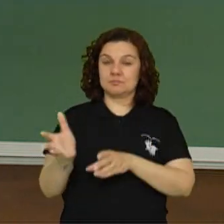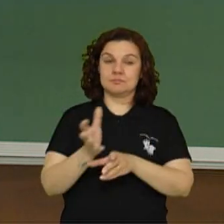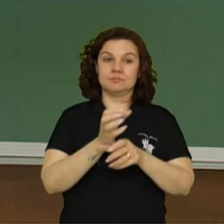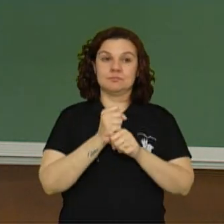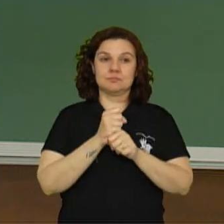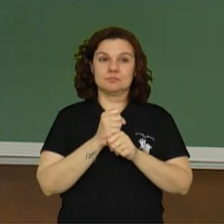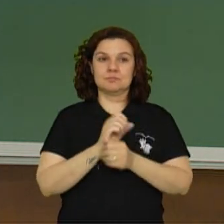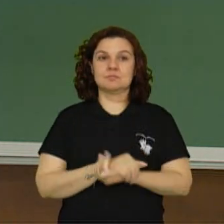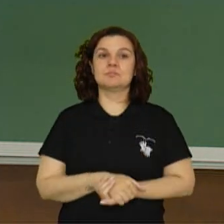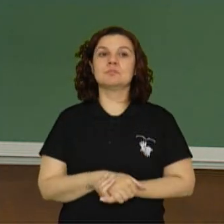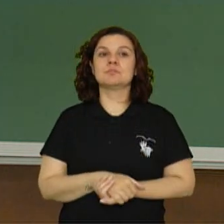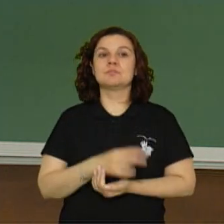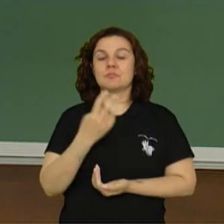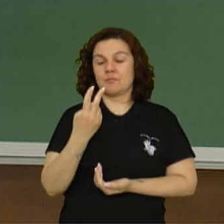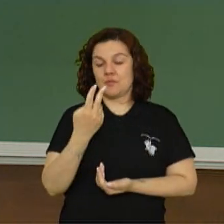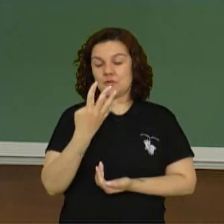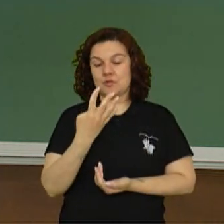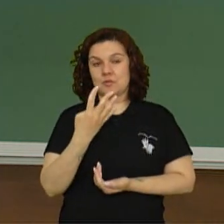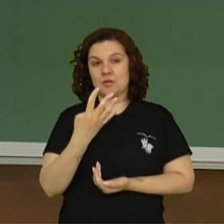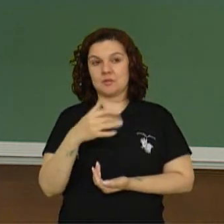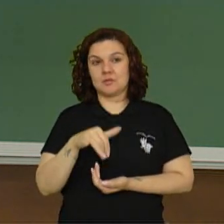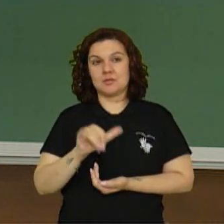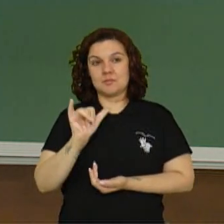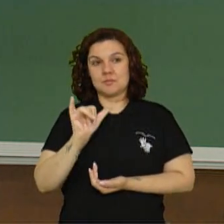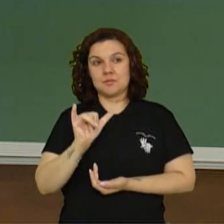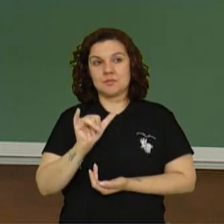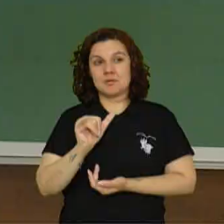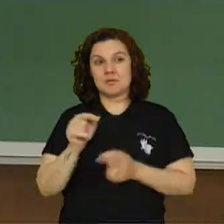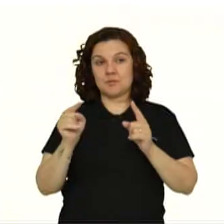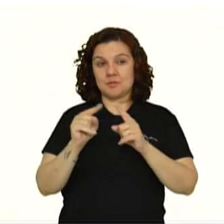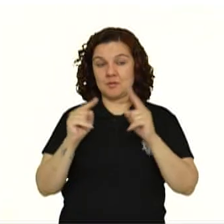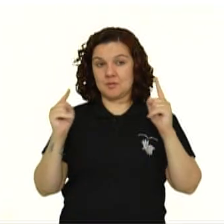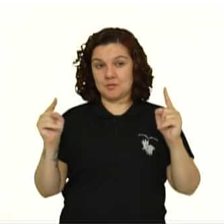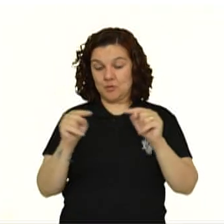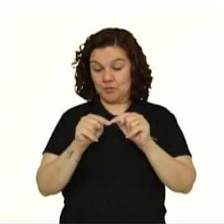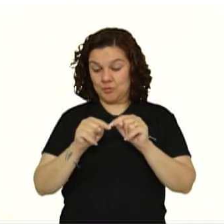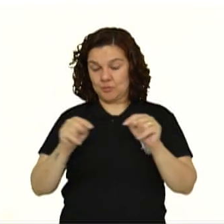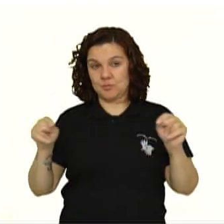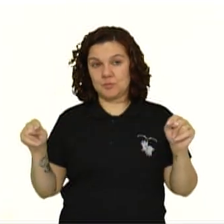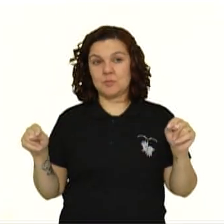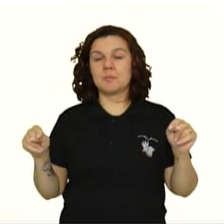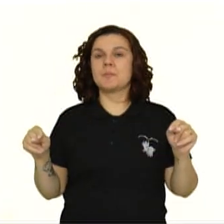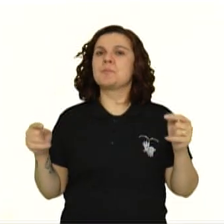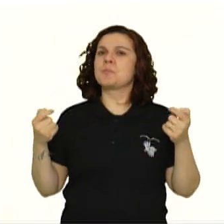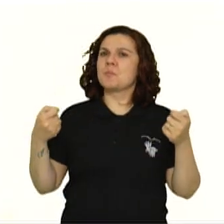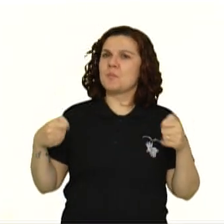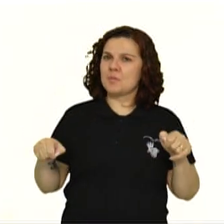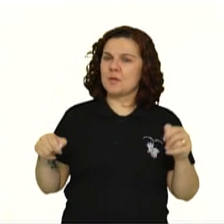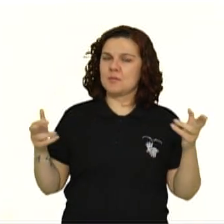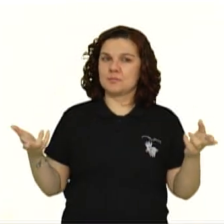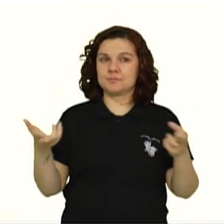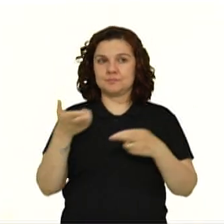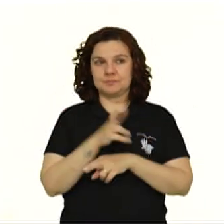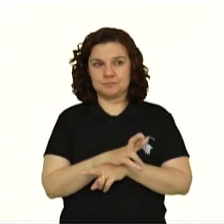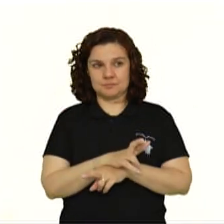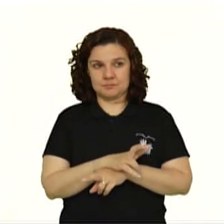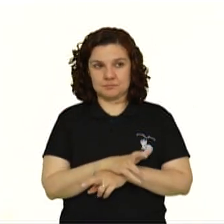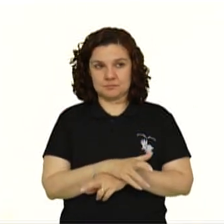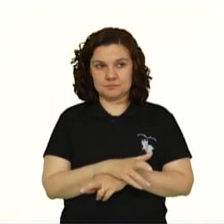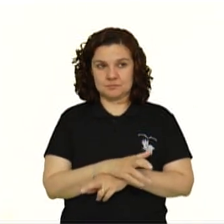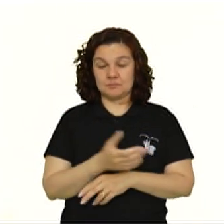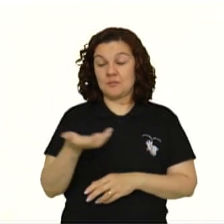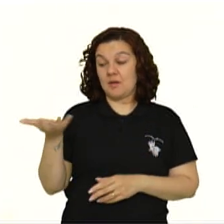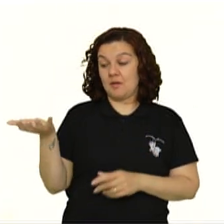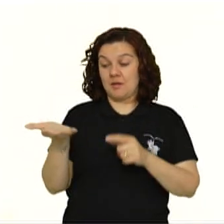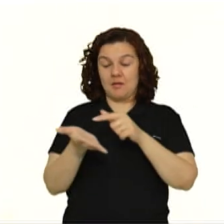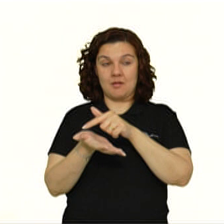somar 24/5 dy, é a medida do lado dessa bandeja. Preciso fazer a relação entre o lado